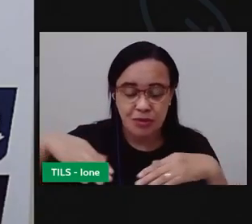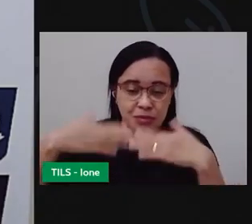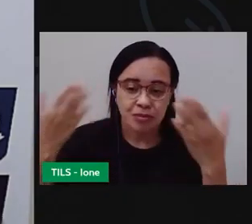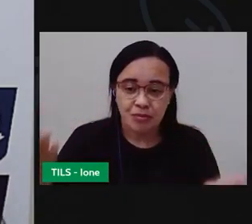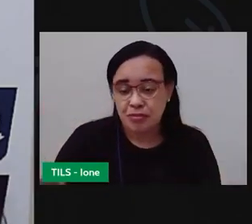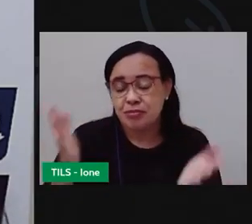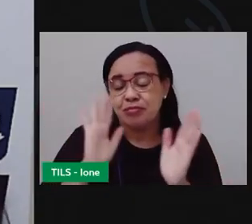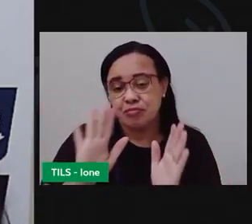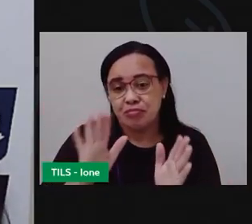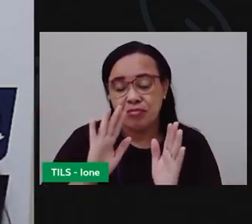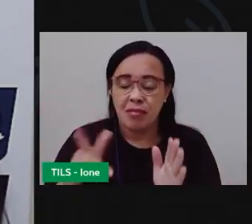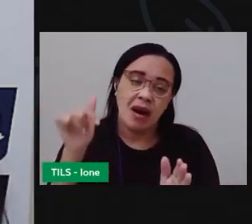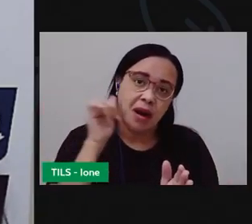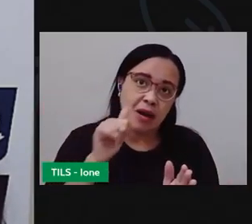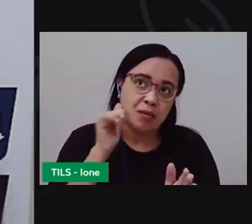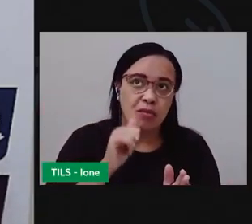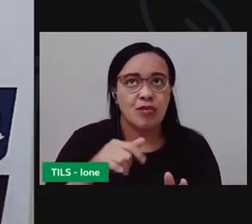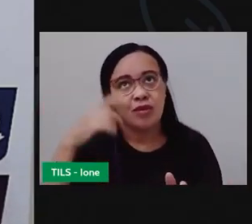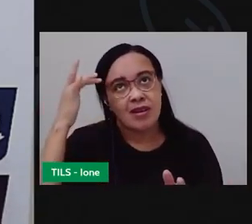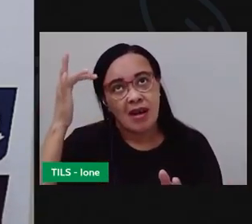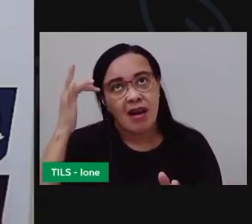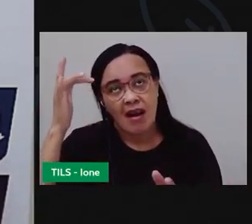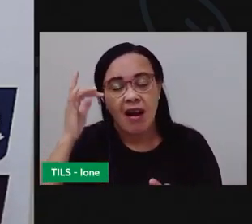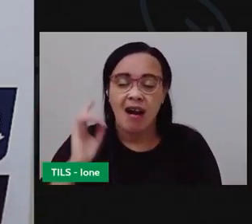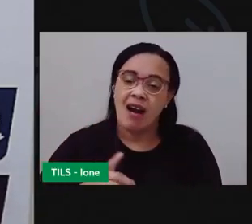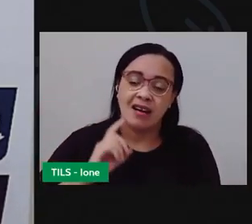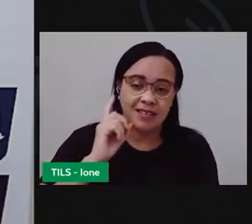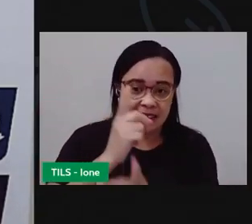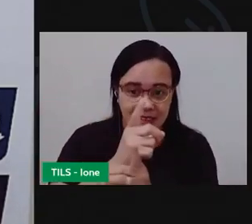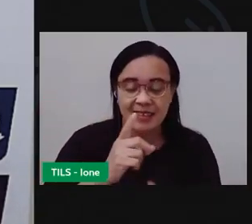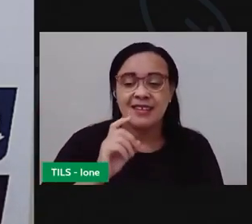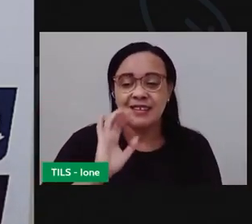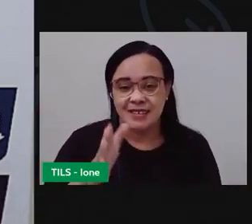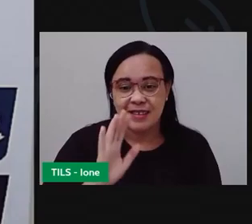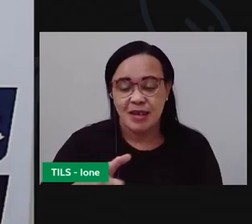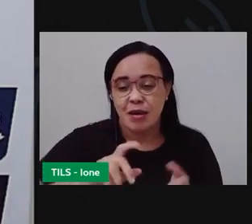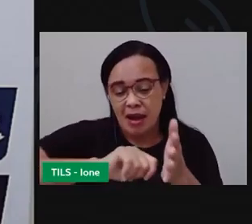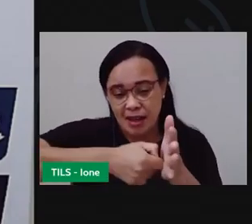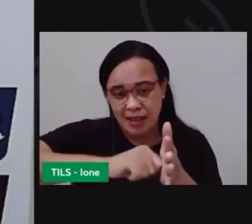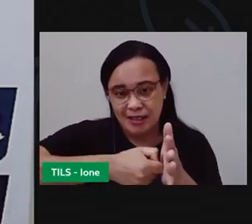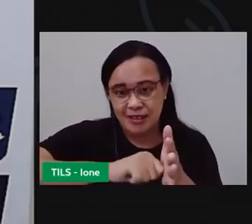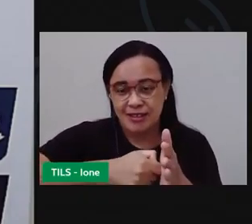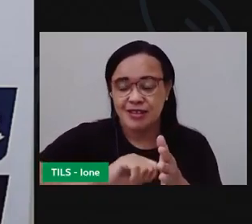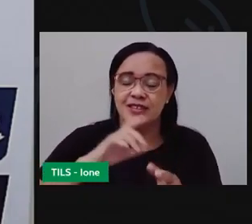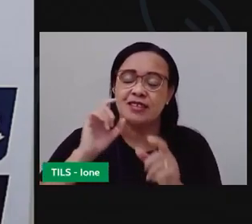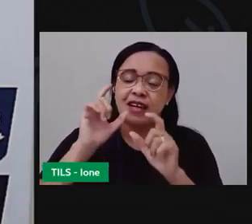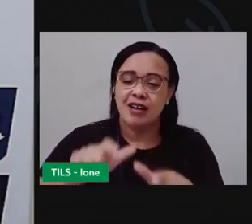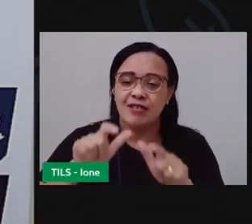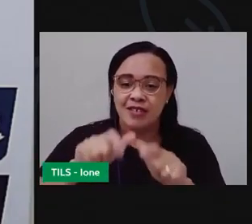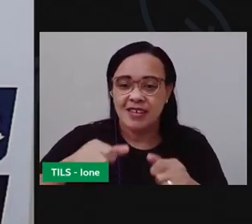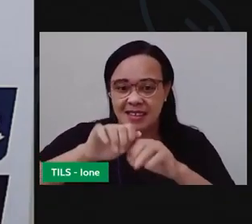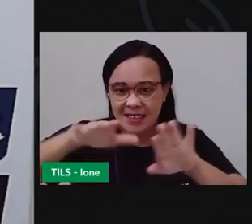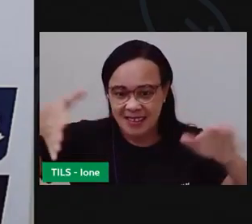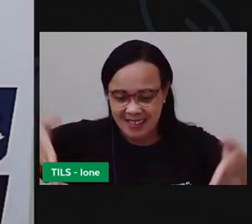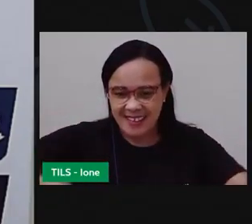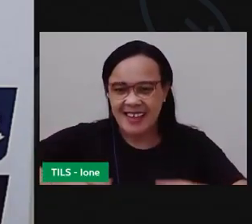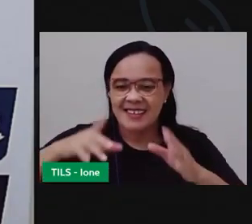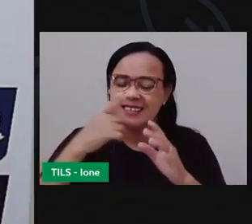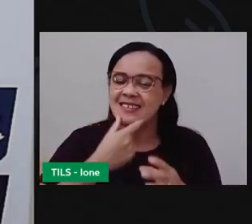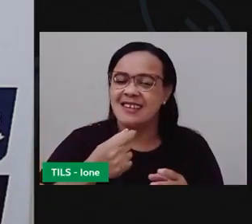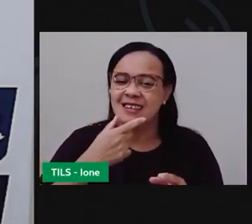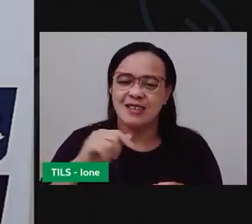Mas Sheila acha que é a chave. A chave de chumbo se acha no chão da sala de Sherman, seu Sherman